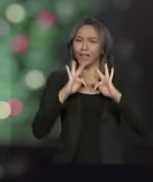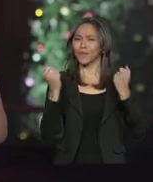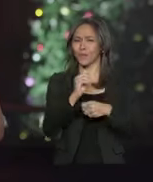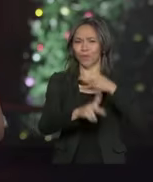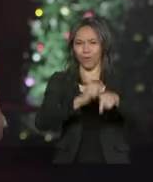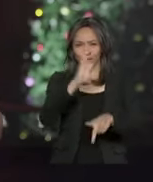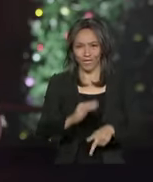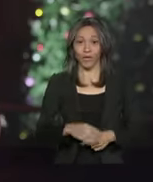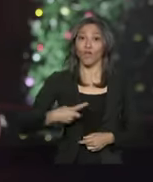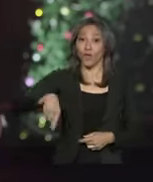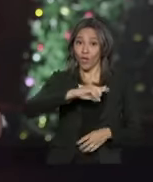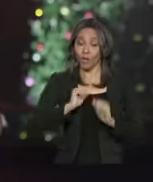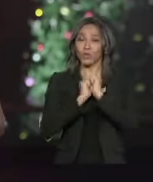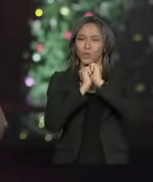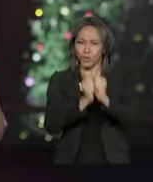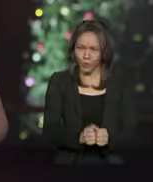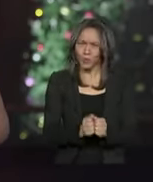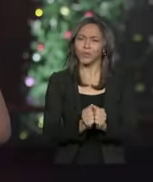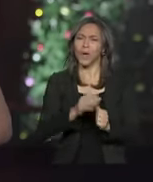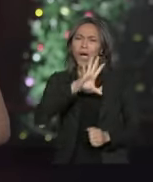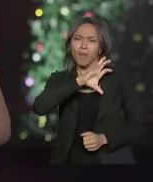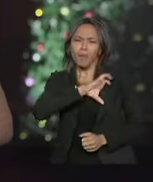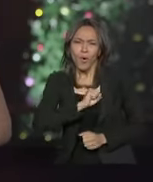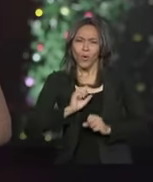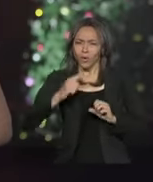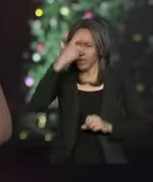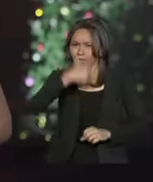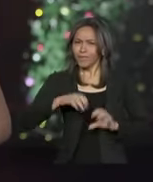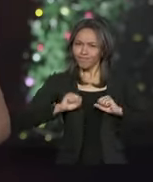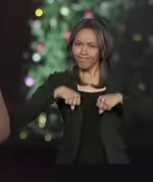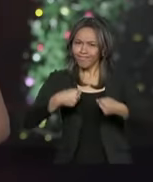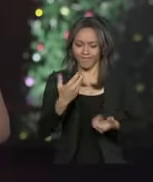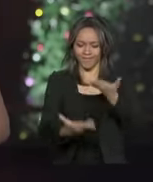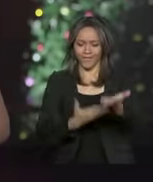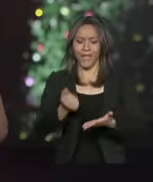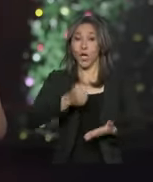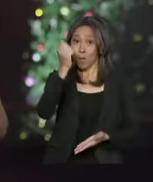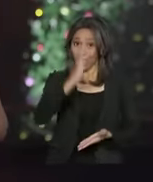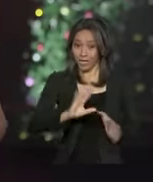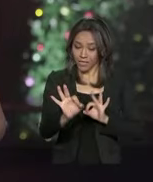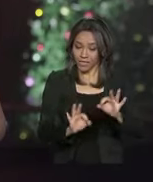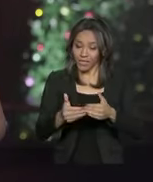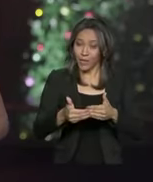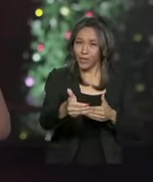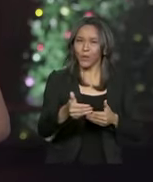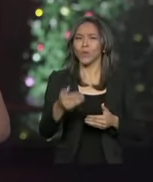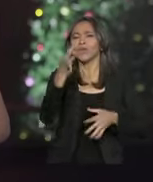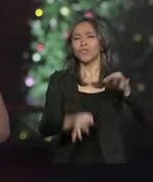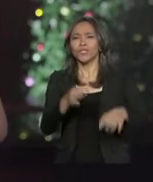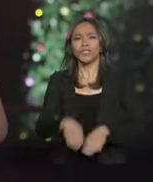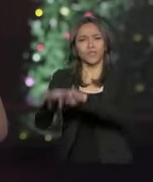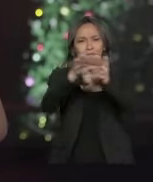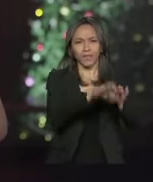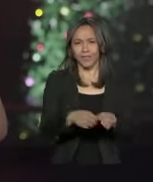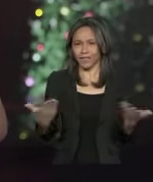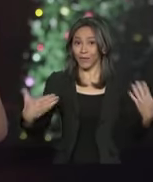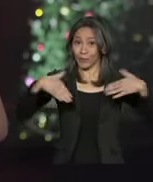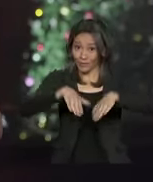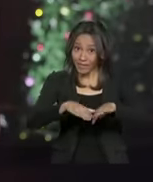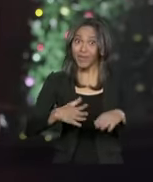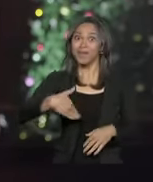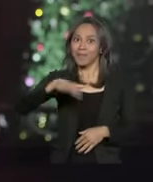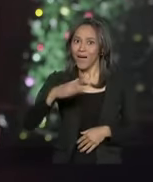que possamos juntos com muito amor e dedicação construir um brasil mais justo mais inclusivo e